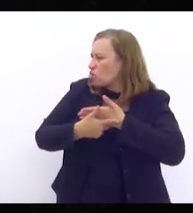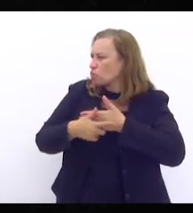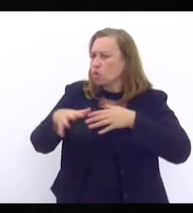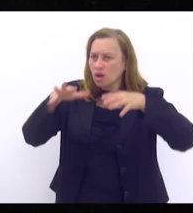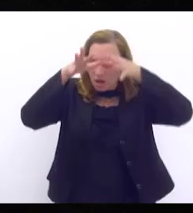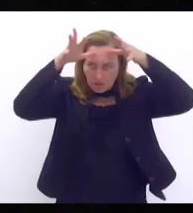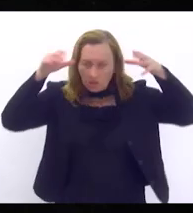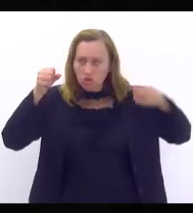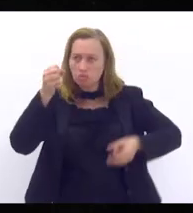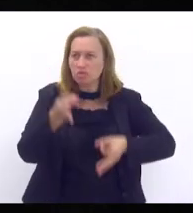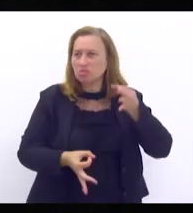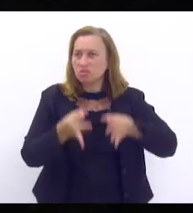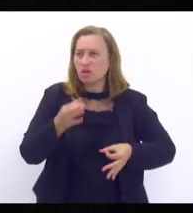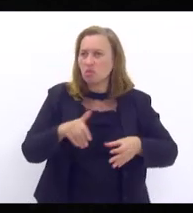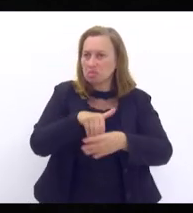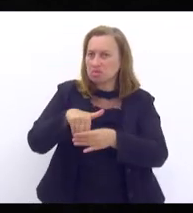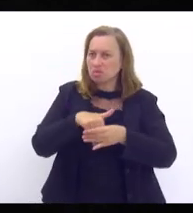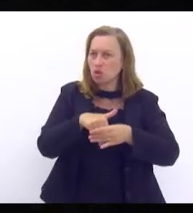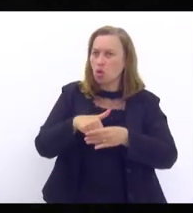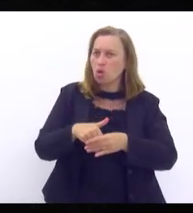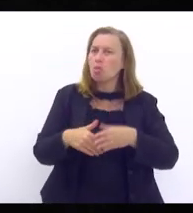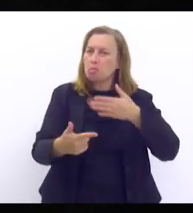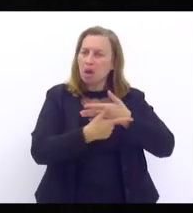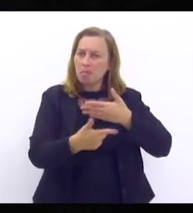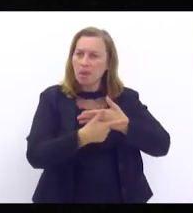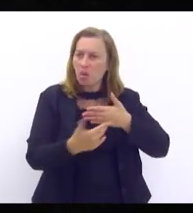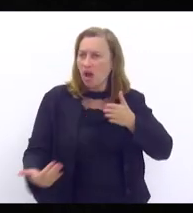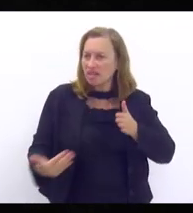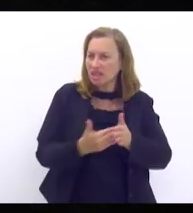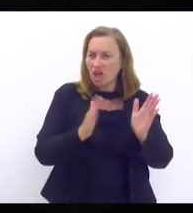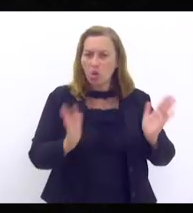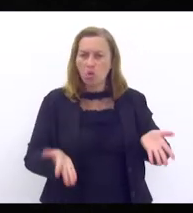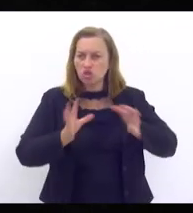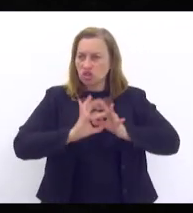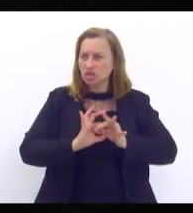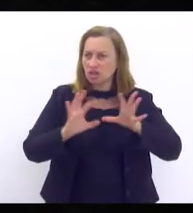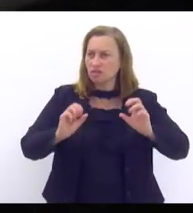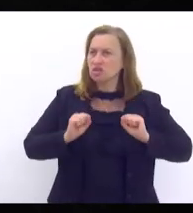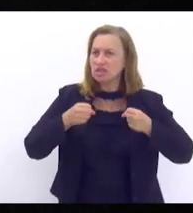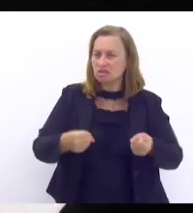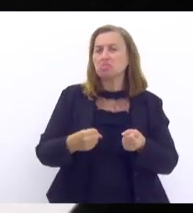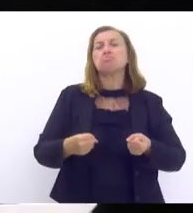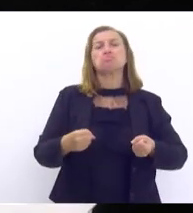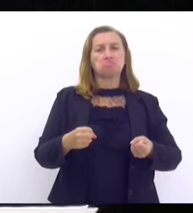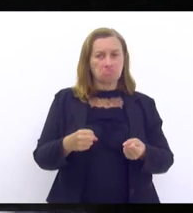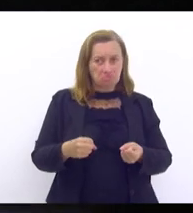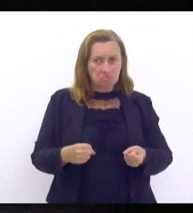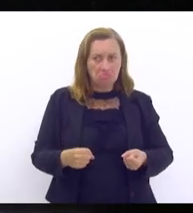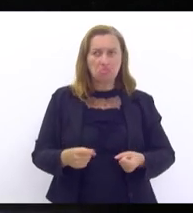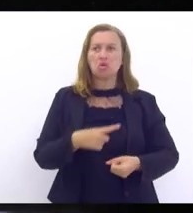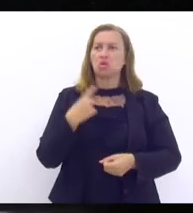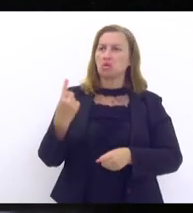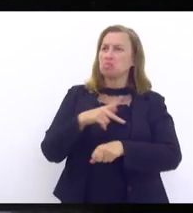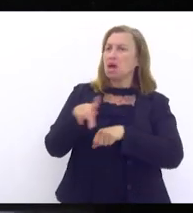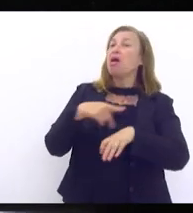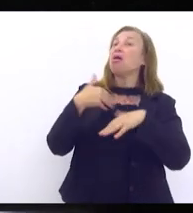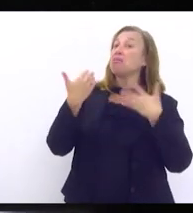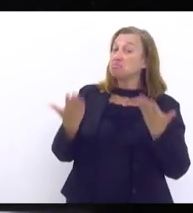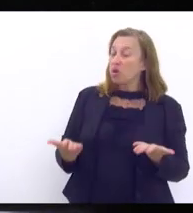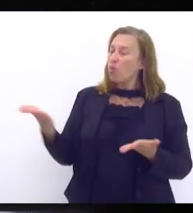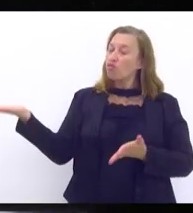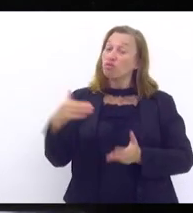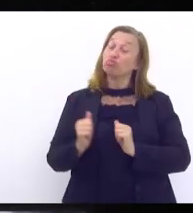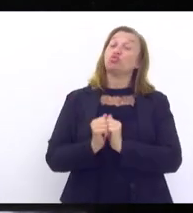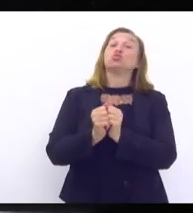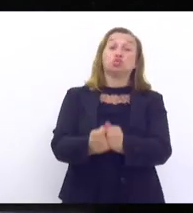Supremo Tribunal Eleitoral cumpriu e cumpre na defesa da democracia no nosso país. Então, vamos